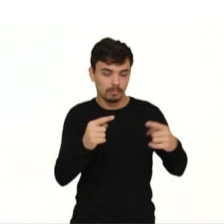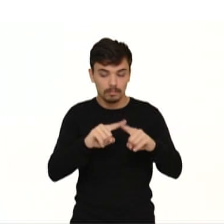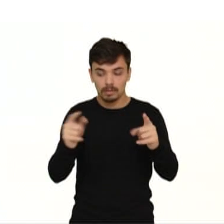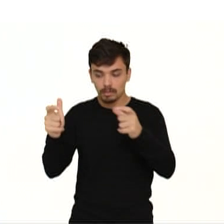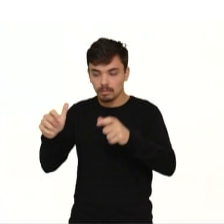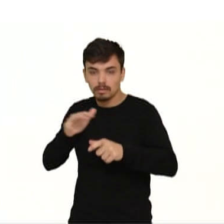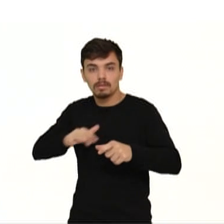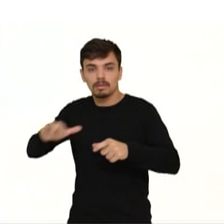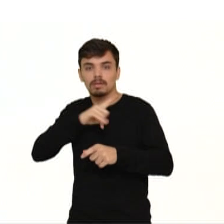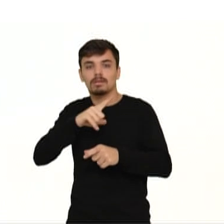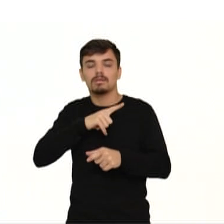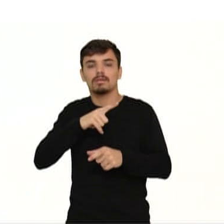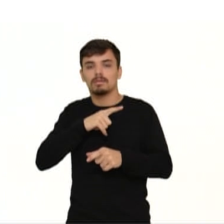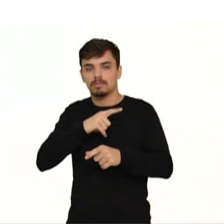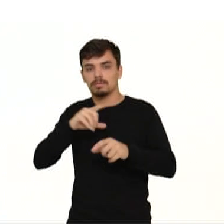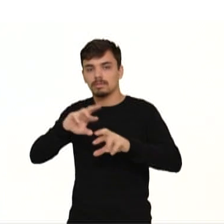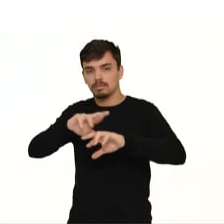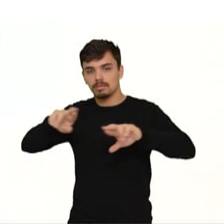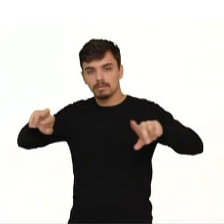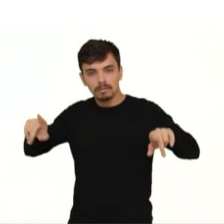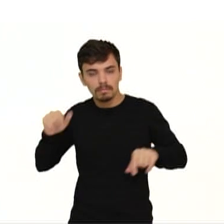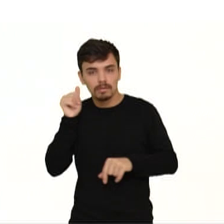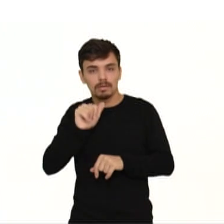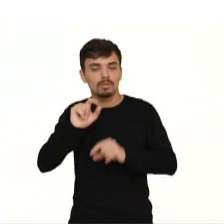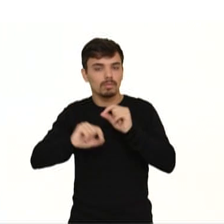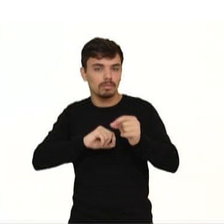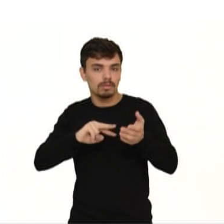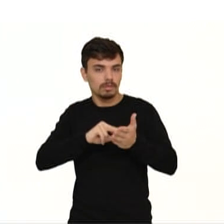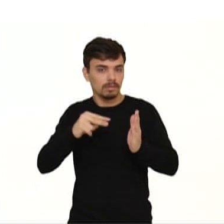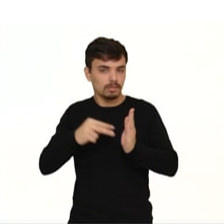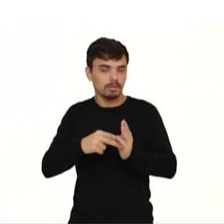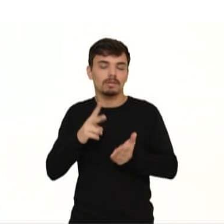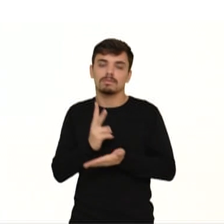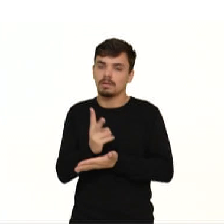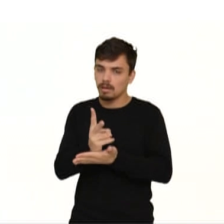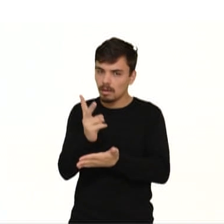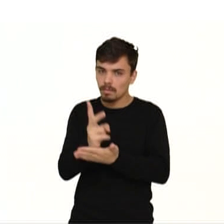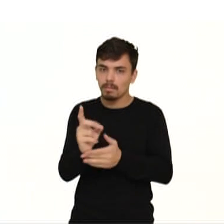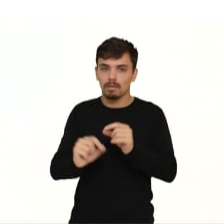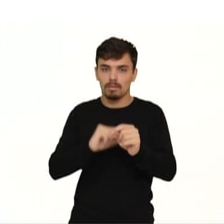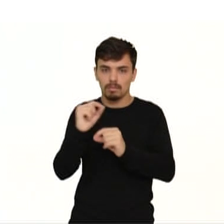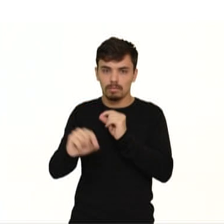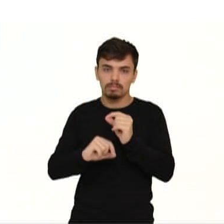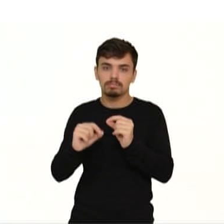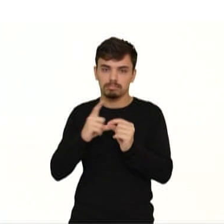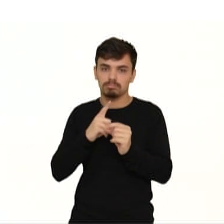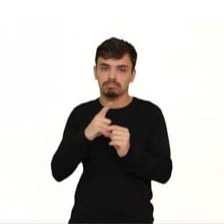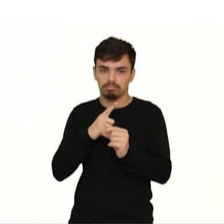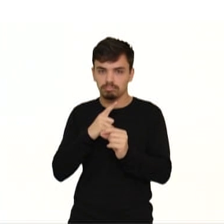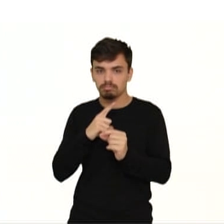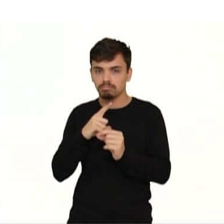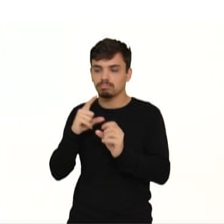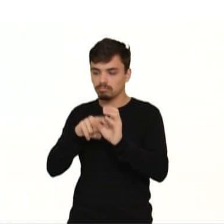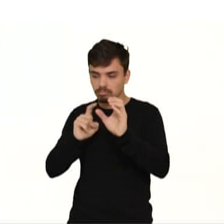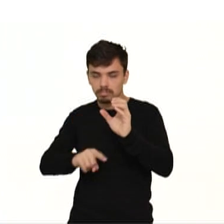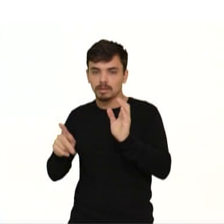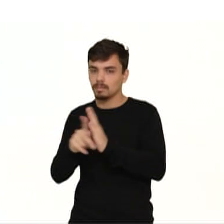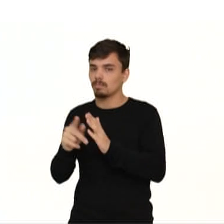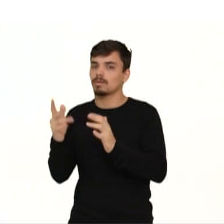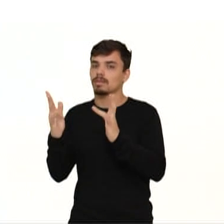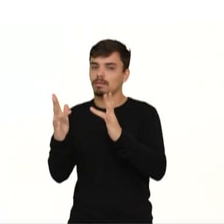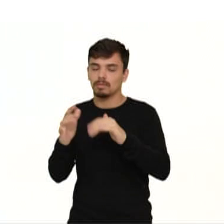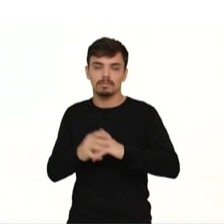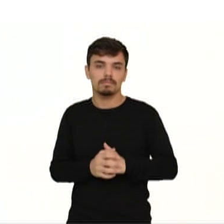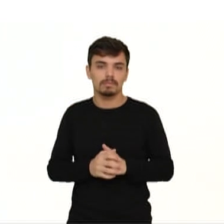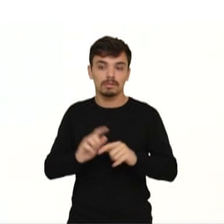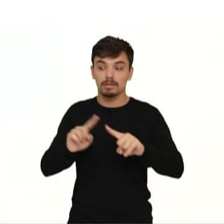de um macho inclui o de várias fêmeas, o que significa que ele tem sempre diversas pretendentes à disposição para namorar.